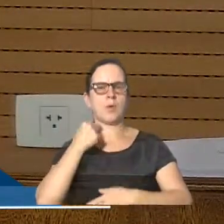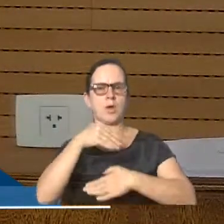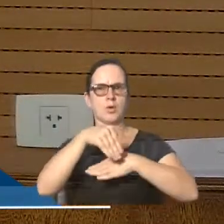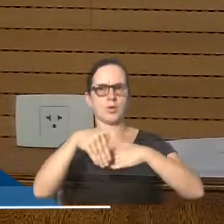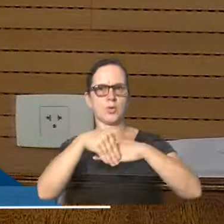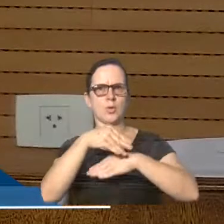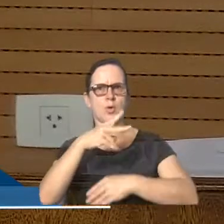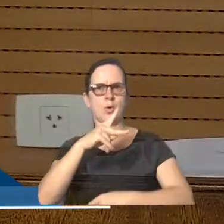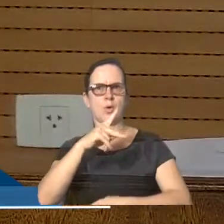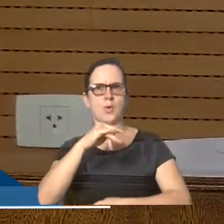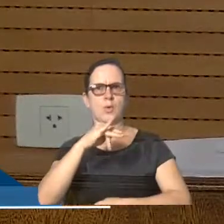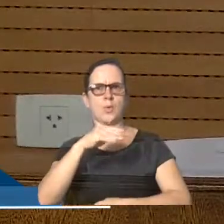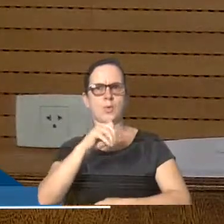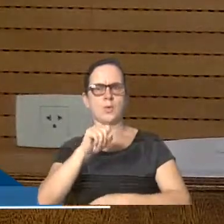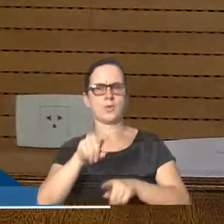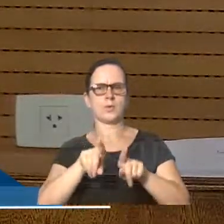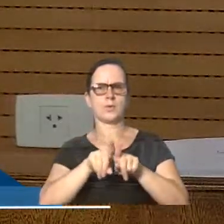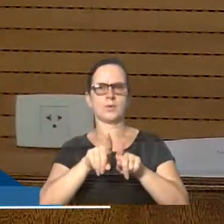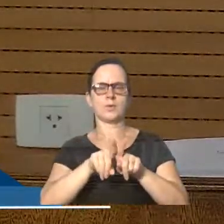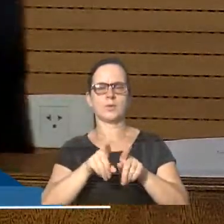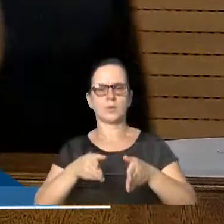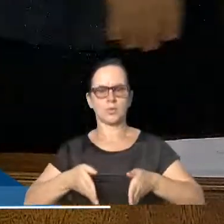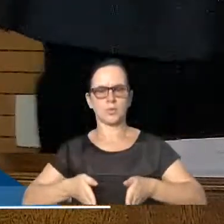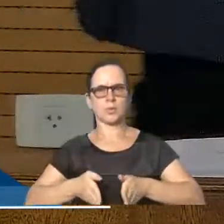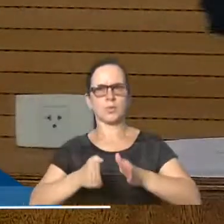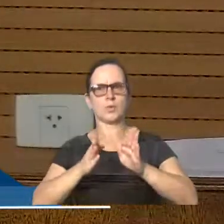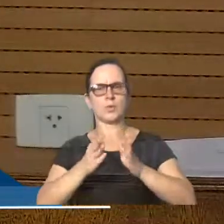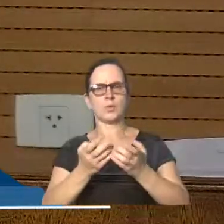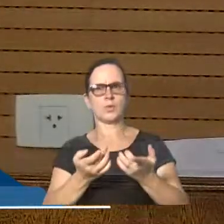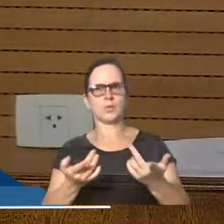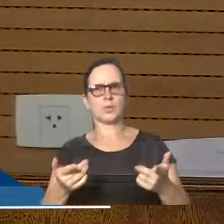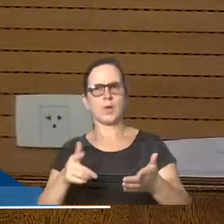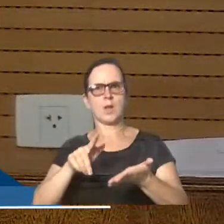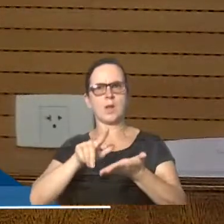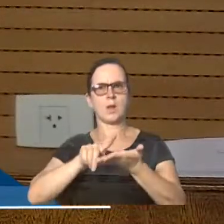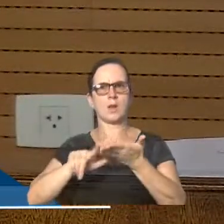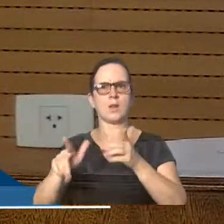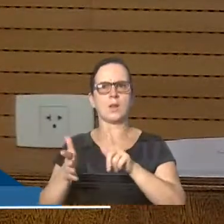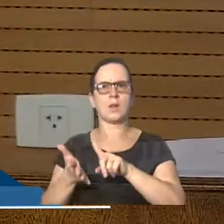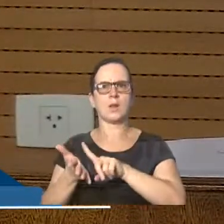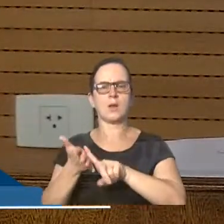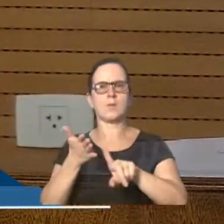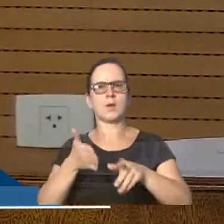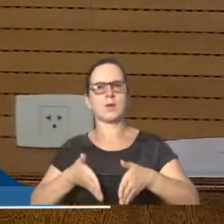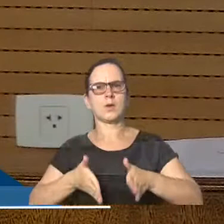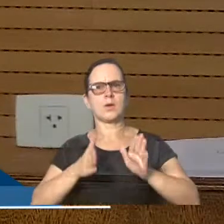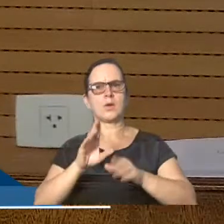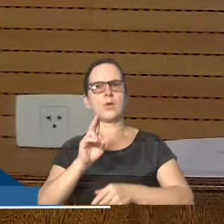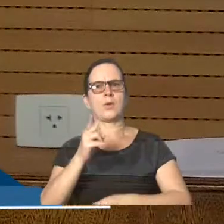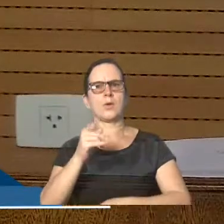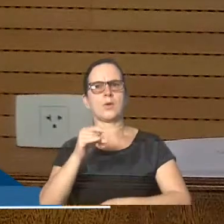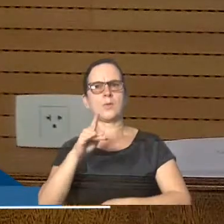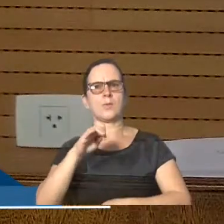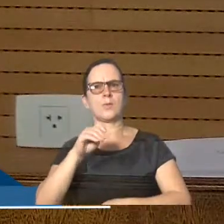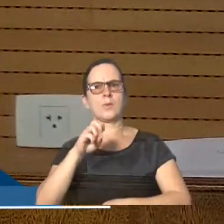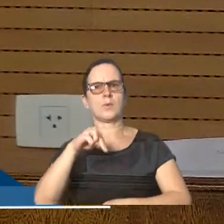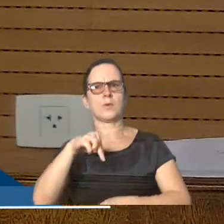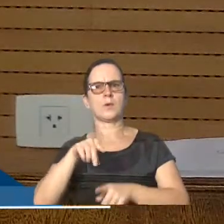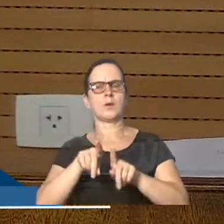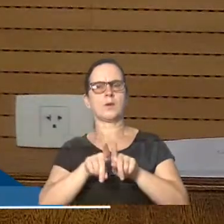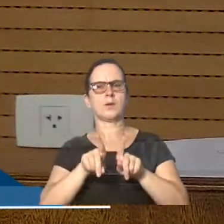Vila Nova, roçagem de limpeza ao longo do canteiro central na Avenida Henri Borde, estudos técnicos financeiros para implantação de